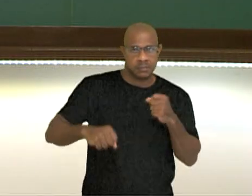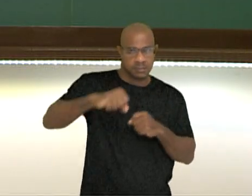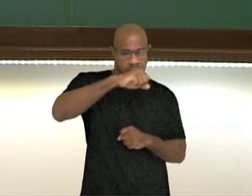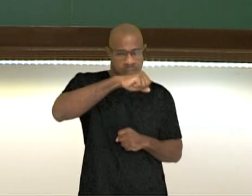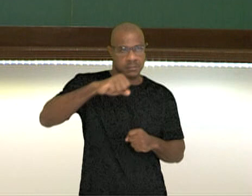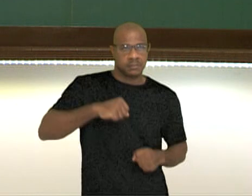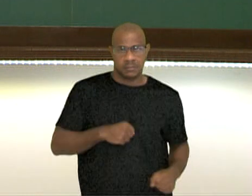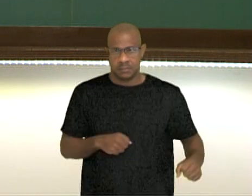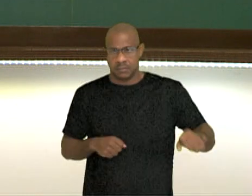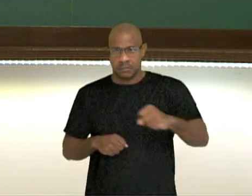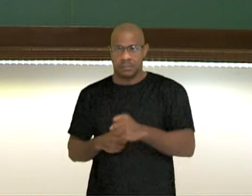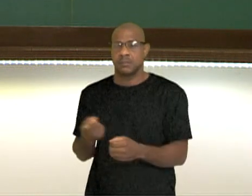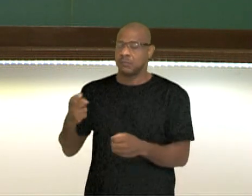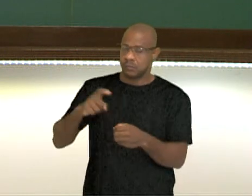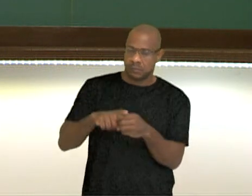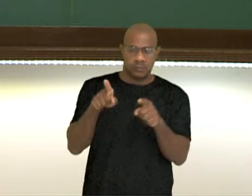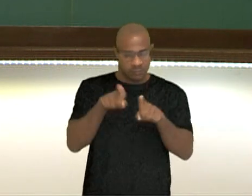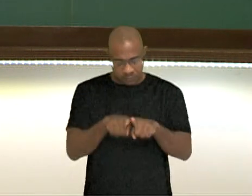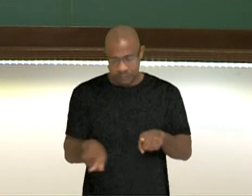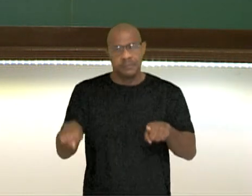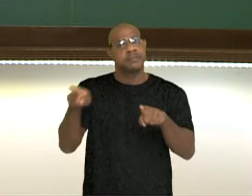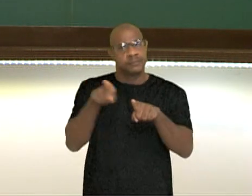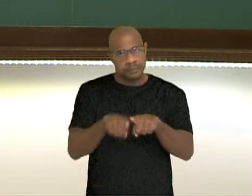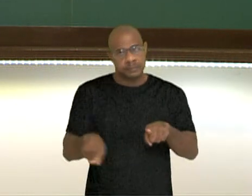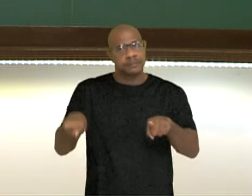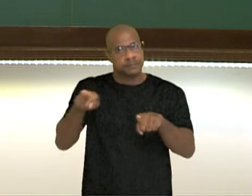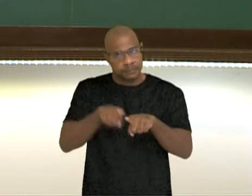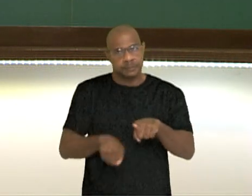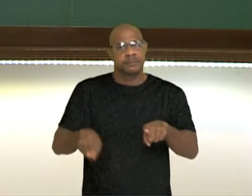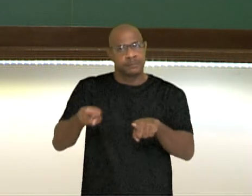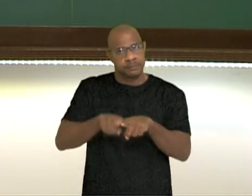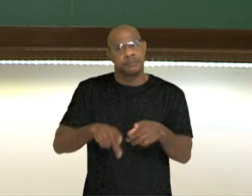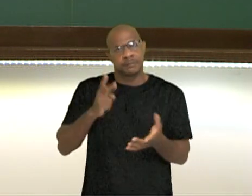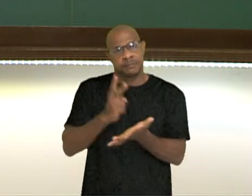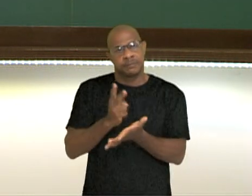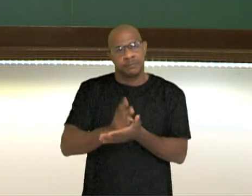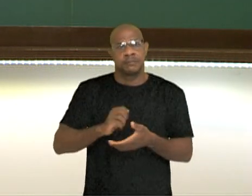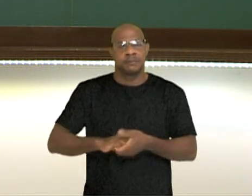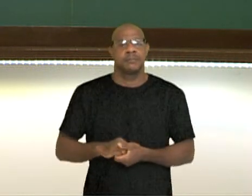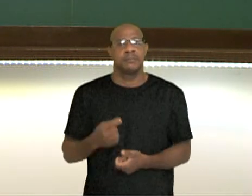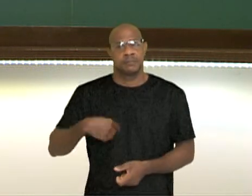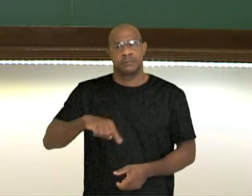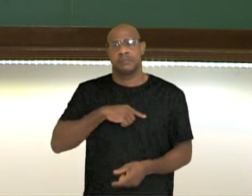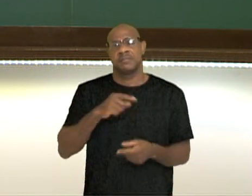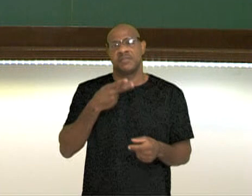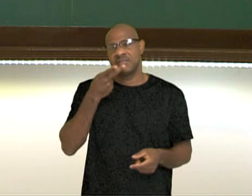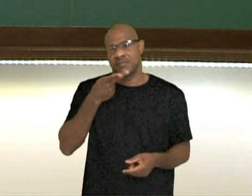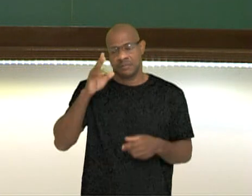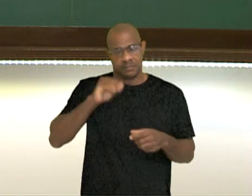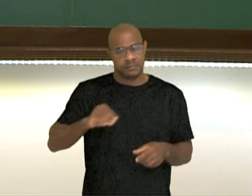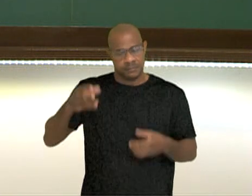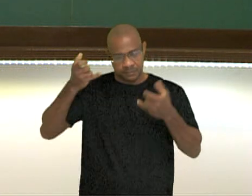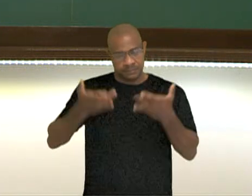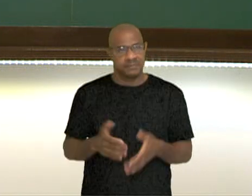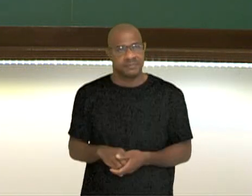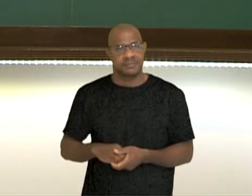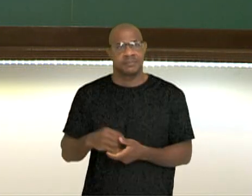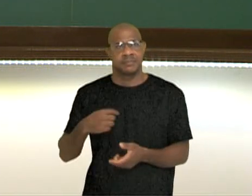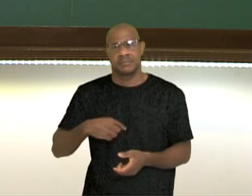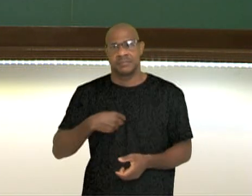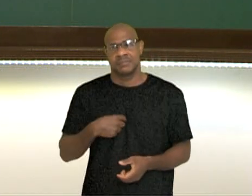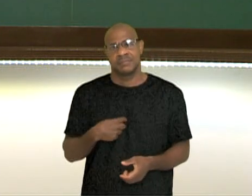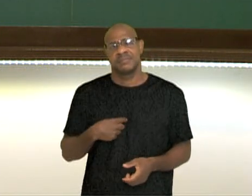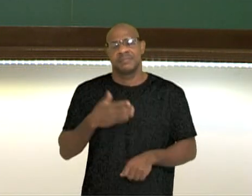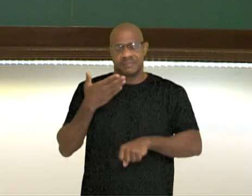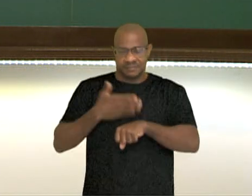na base, recupera à esquerda, volta na base, recupera à direita. Tá vendo? Até para a gente falar, a gente vai entrando no